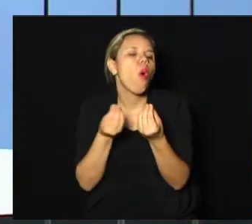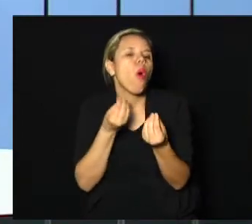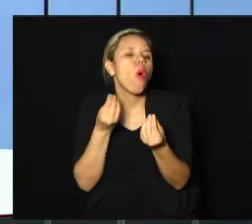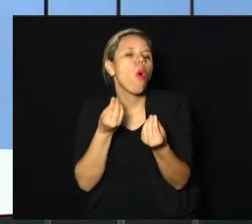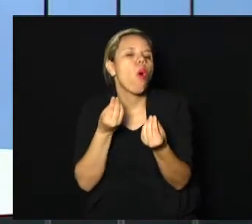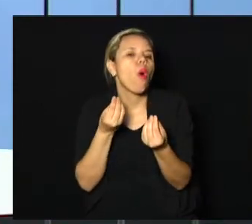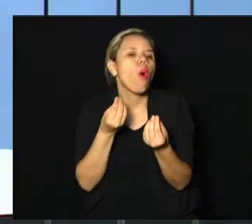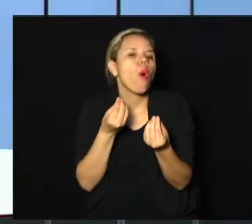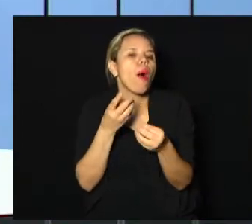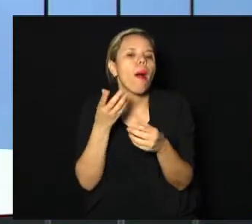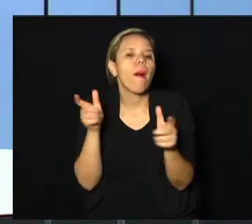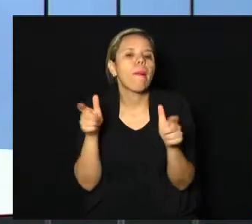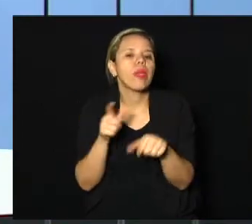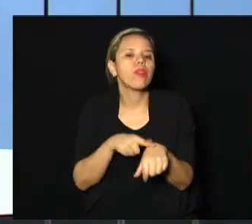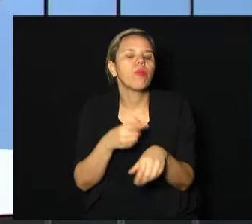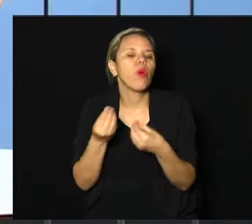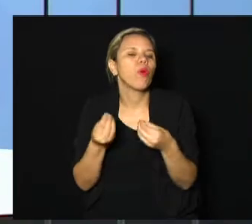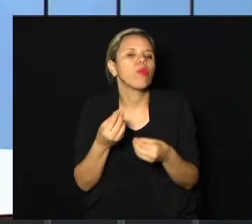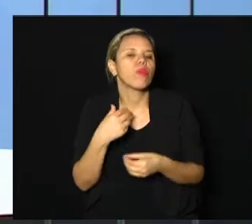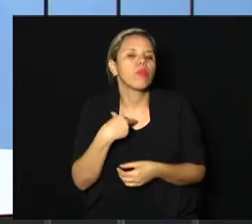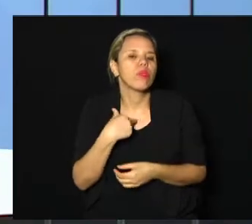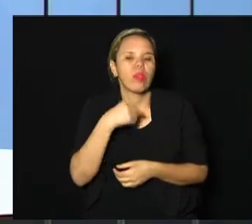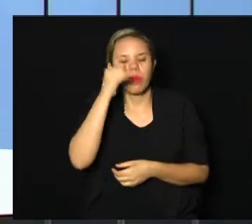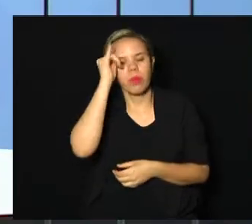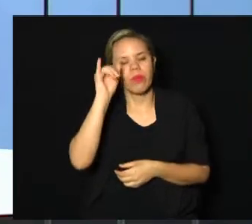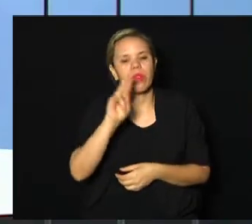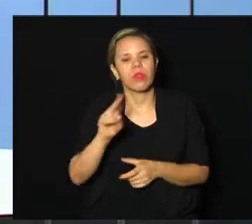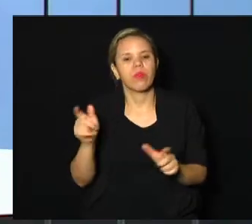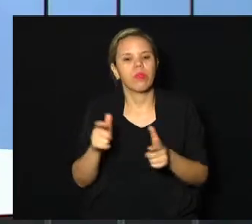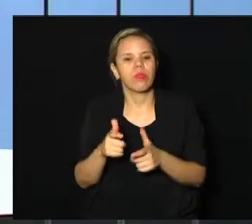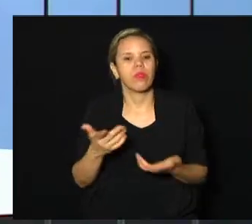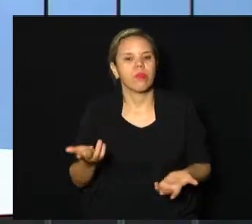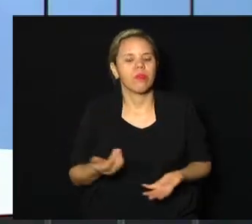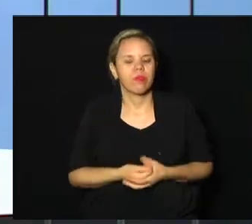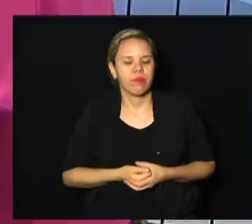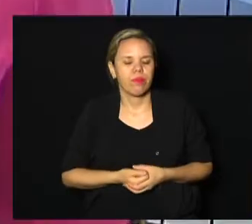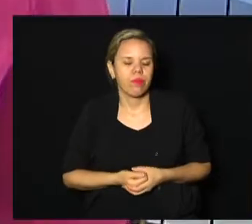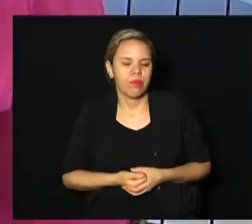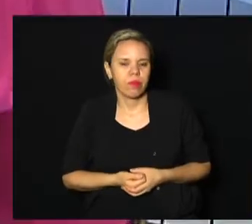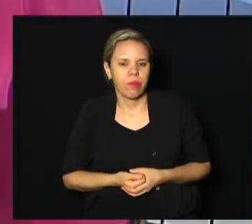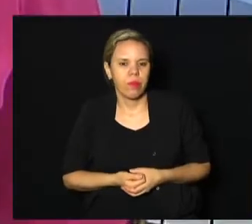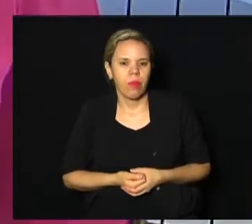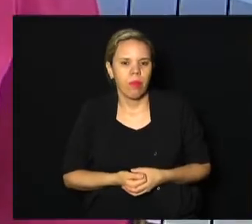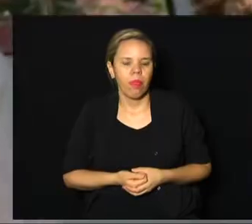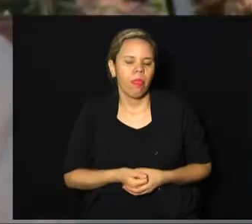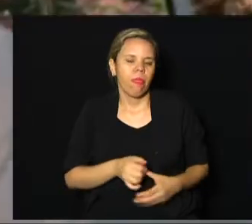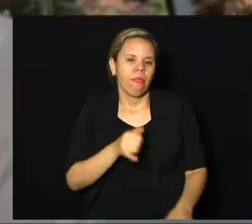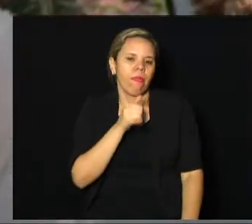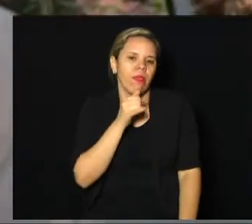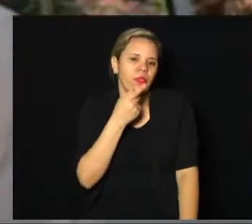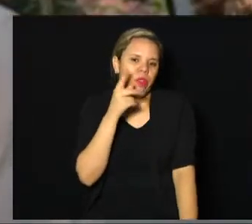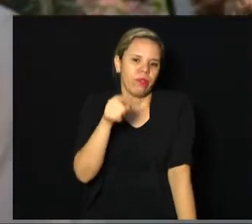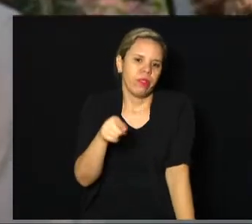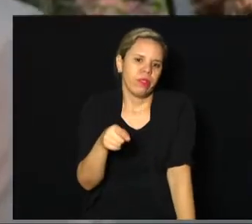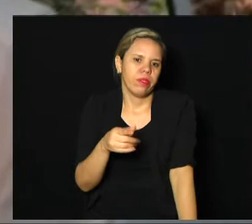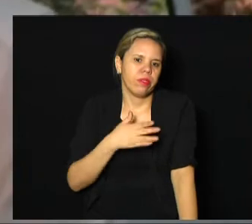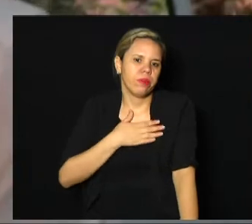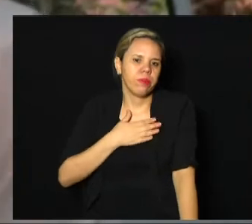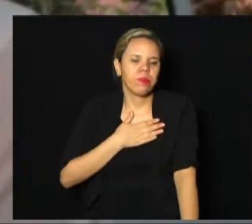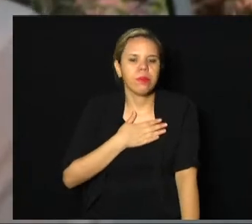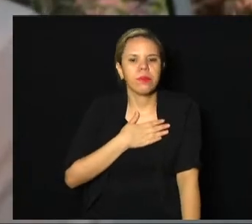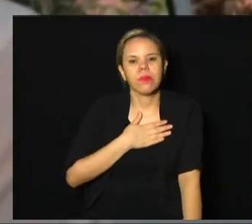usar por menos tempo? É inevitável usar o celular hoje, né, doutor? É inevitável, mas, por exemplo, eu estou falando com você no